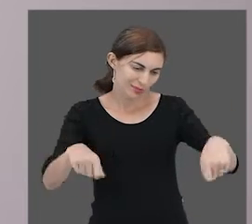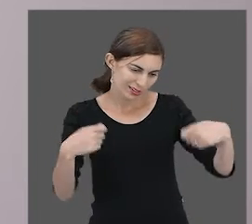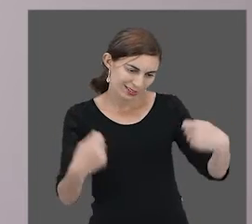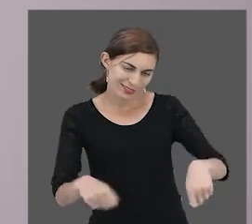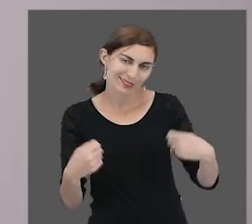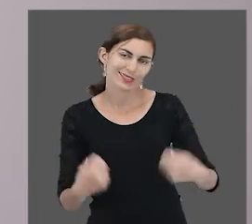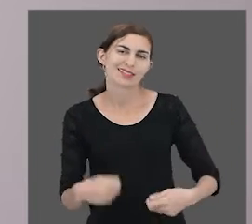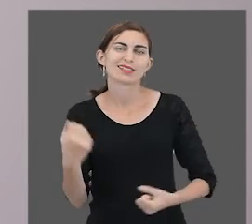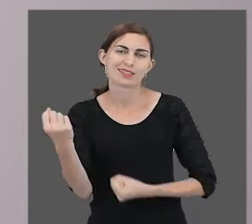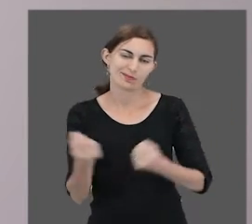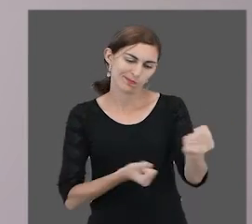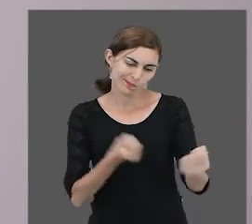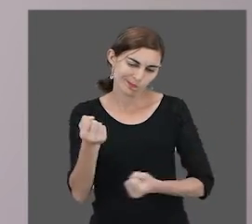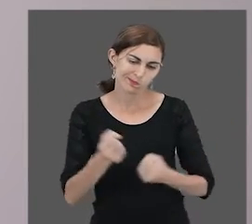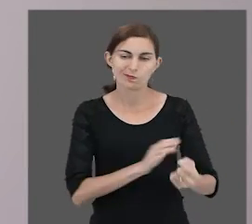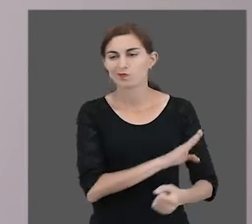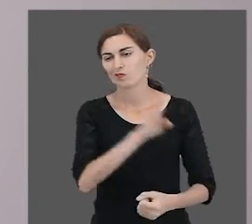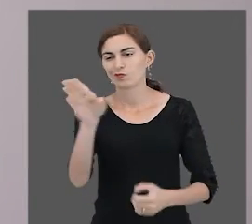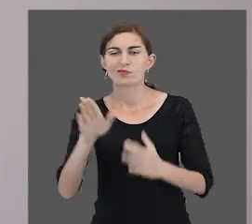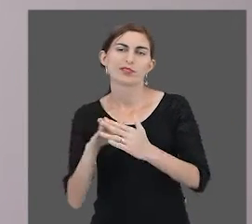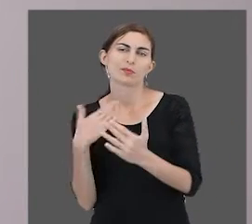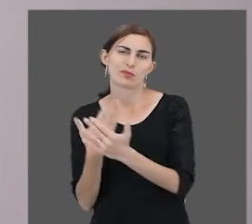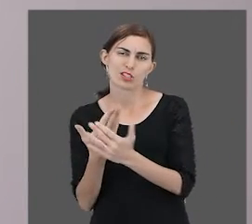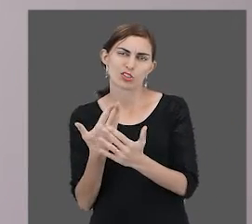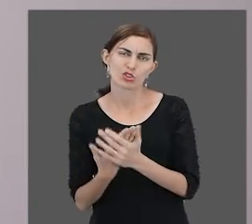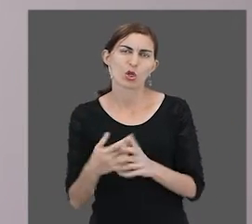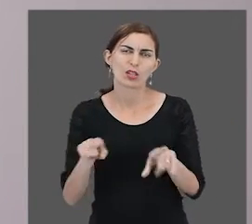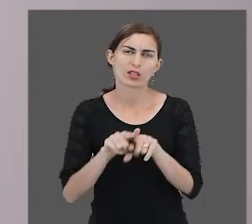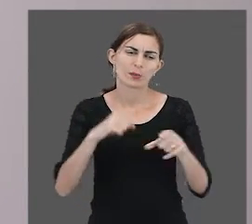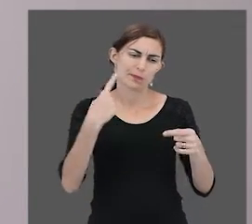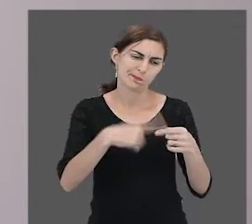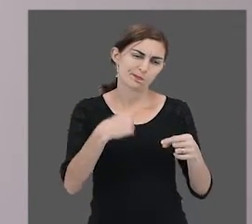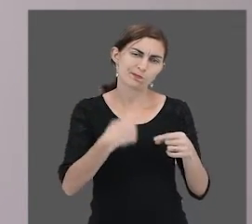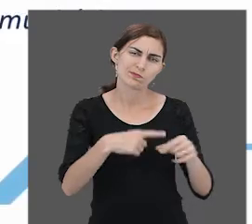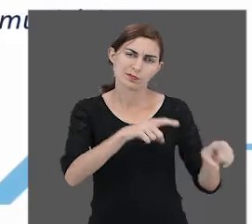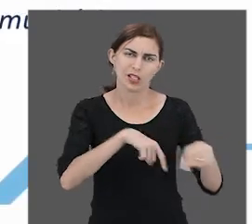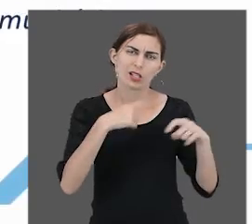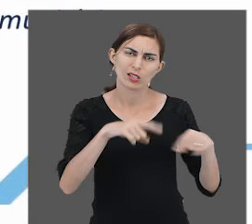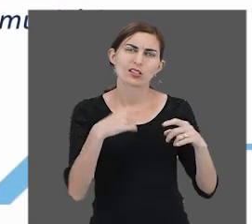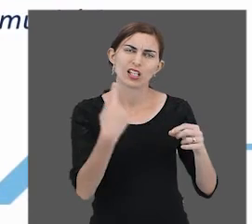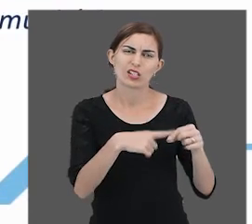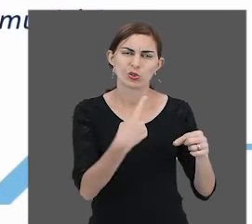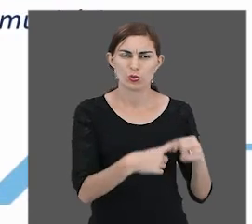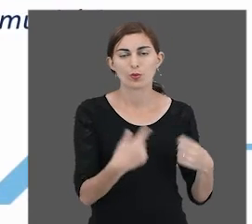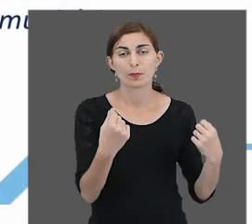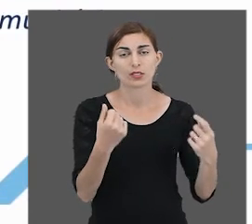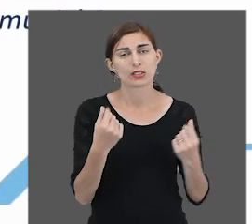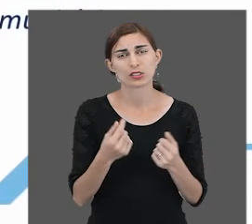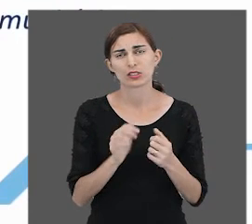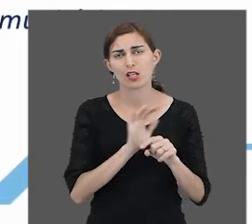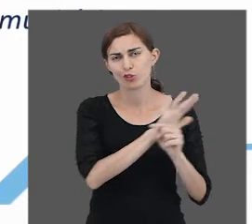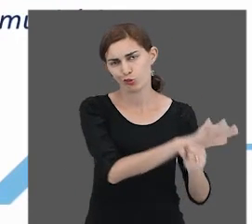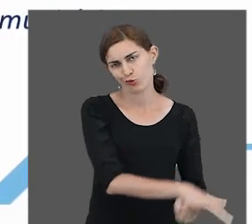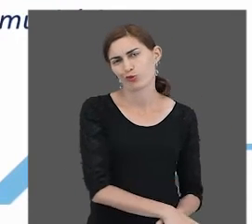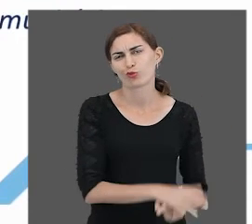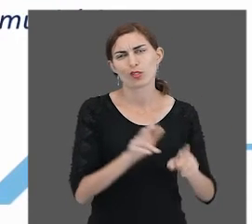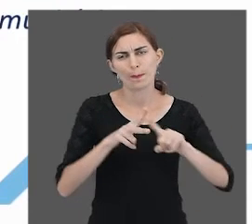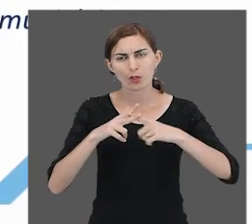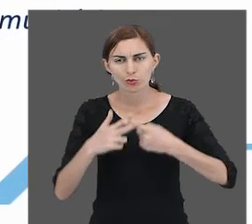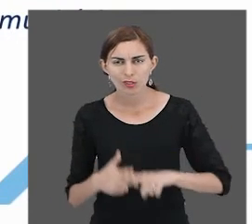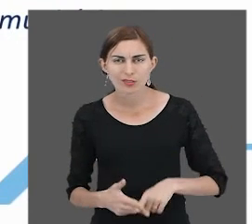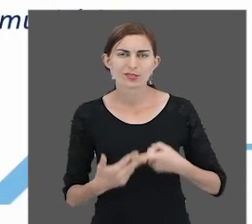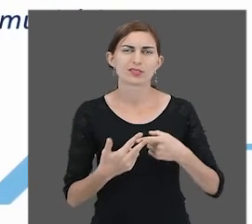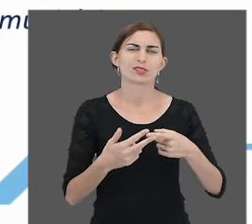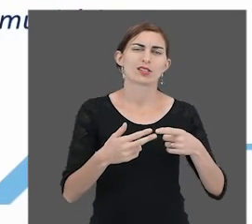de transporte para ir para a escola em zonas rurais, ok? Ele consiste no custeio de despesas com manutenção de